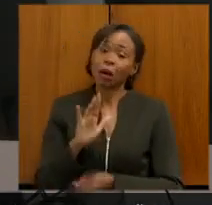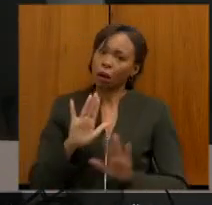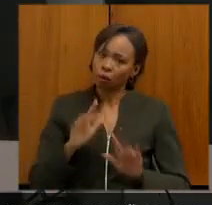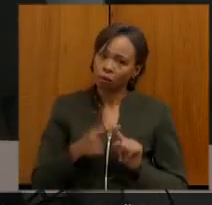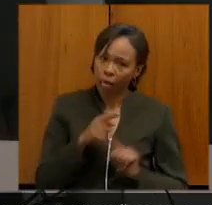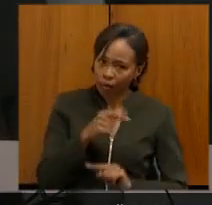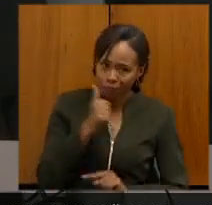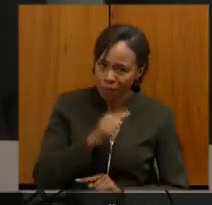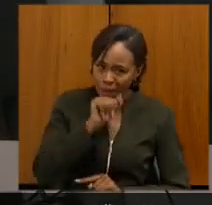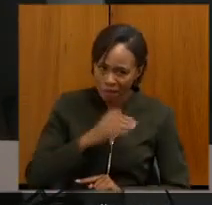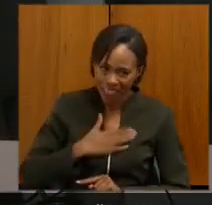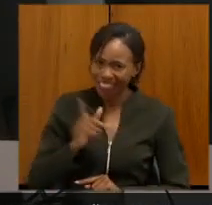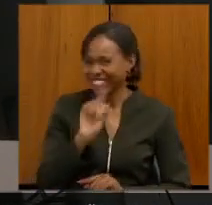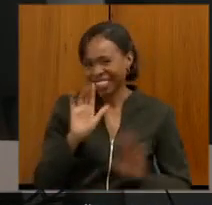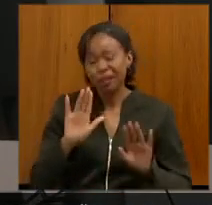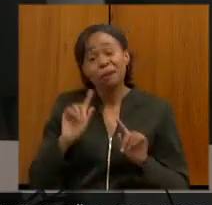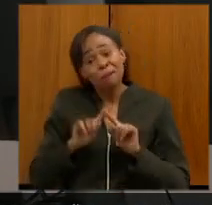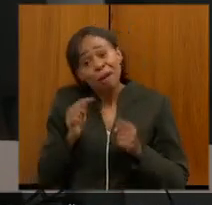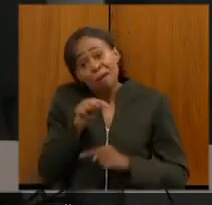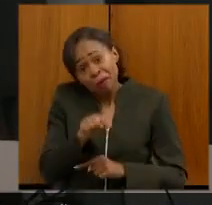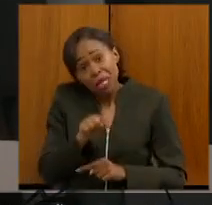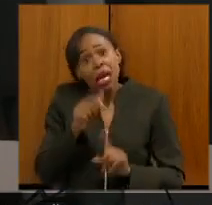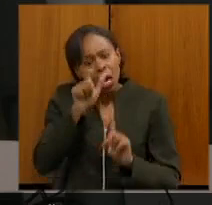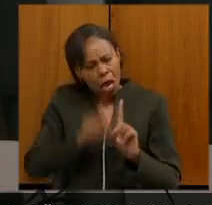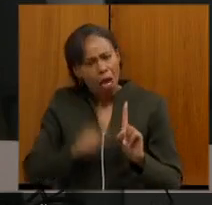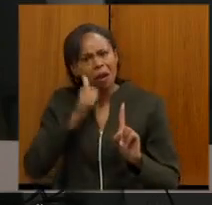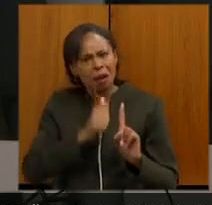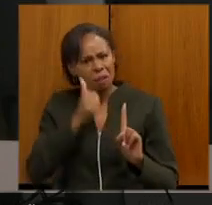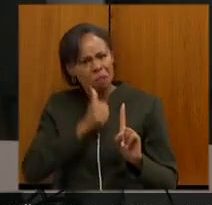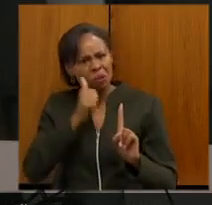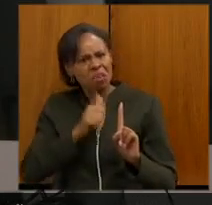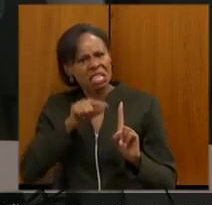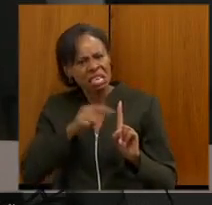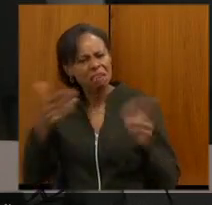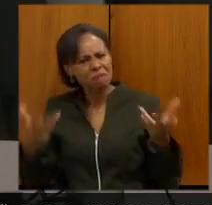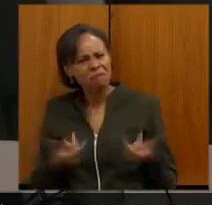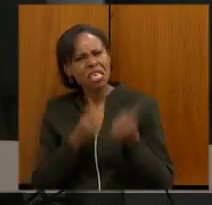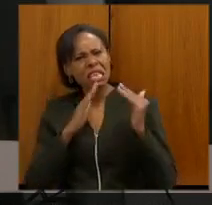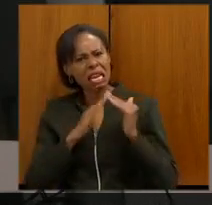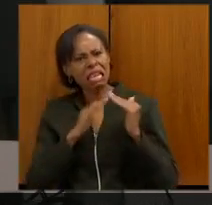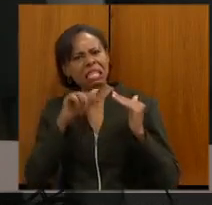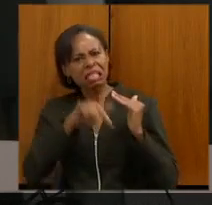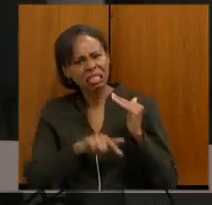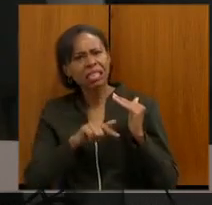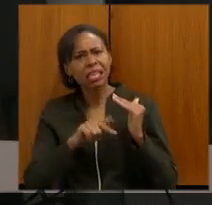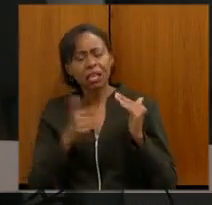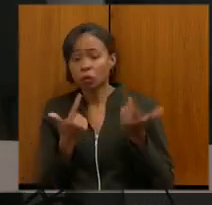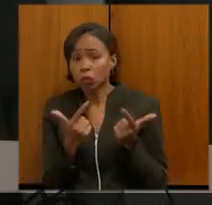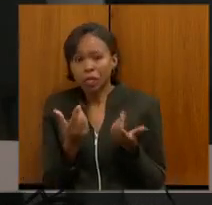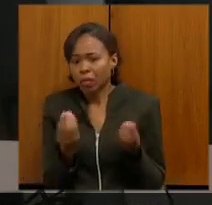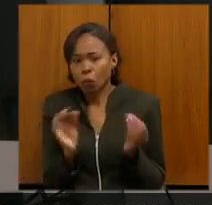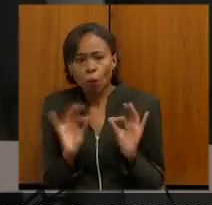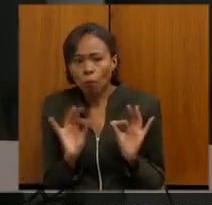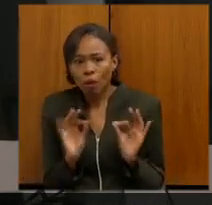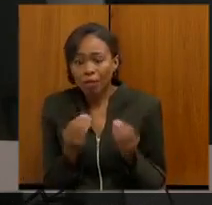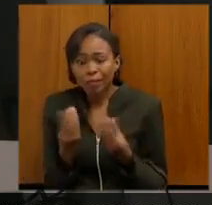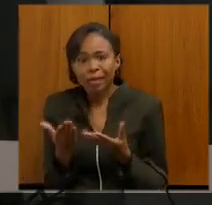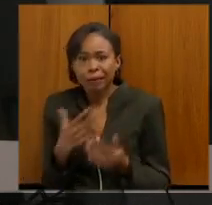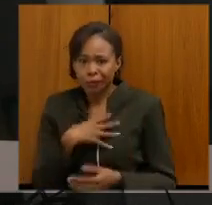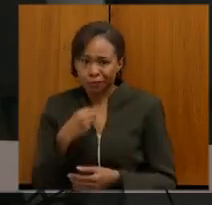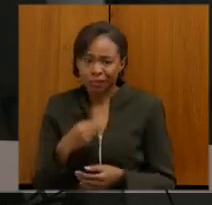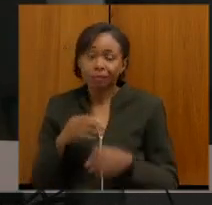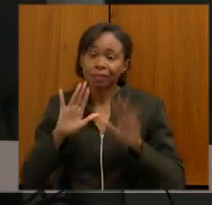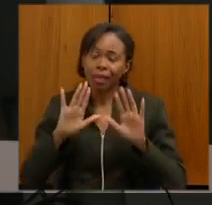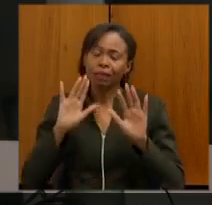não é minha mãe não eu sou suspeito para falar com ela é minha mãe mas é porque eu era uma mulher que é pô lá na casa dela e quase não tinha nada para dar nem para os filhos mas então tá